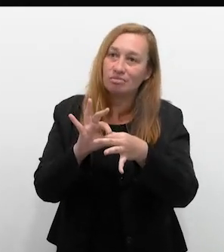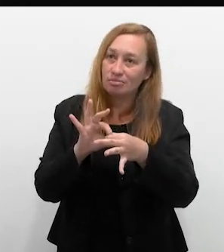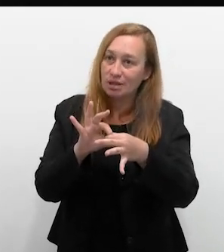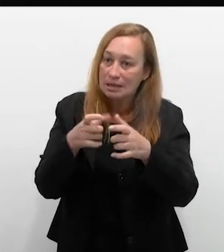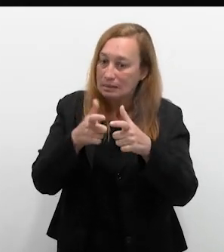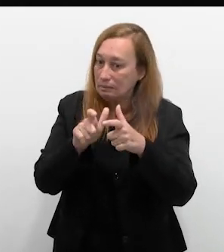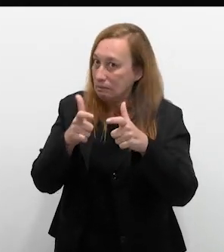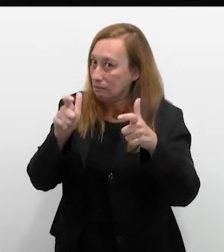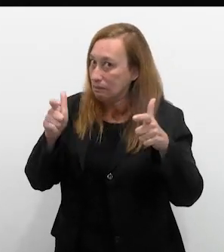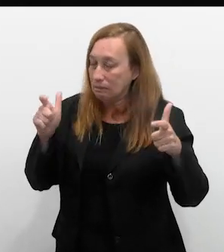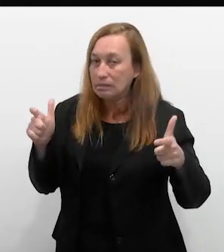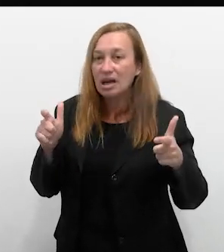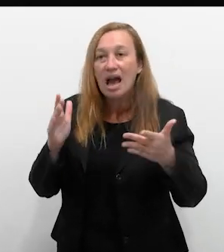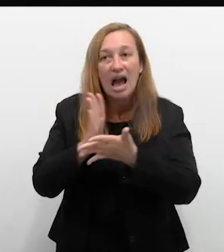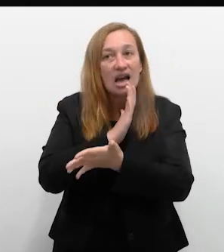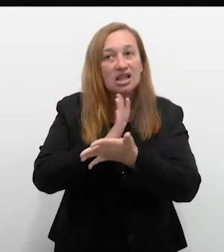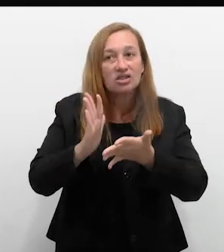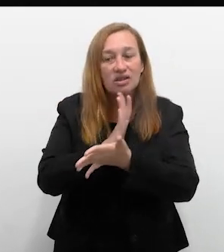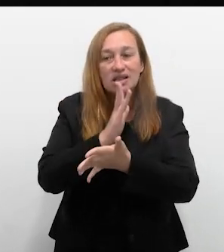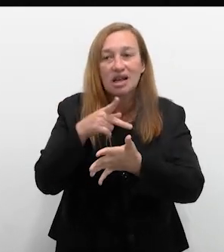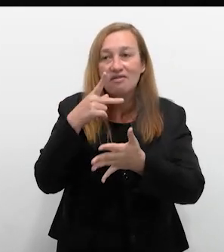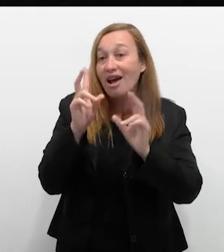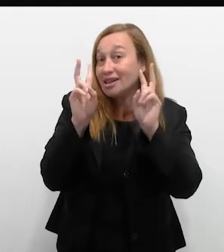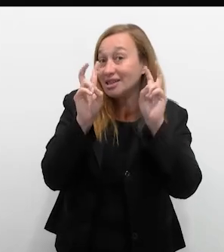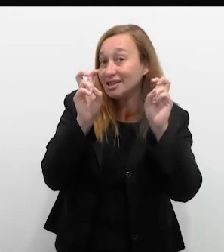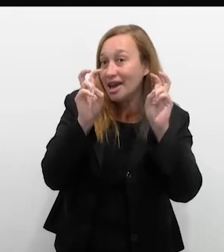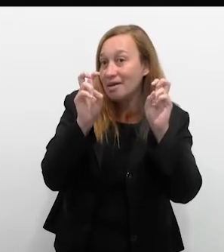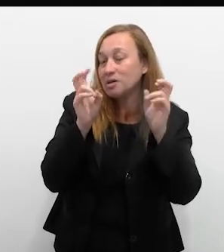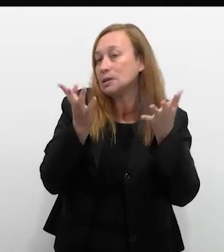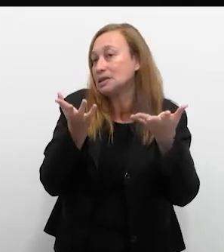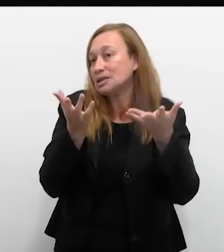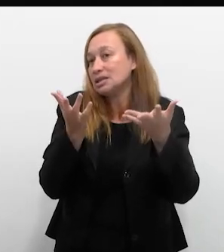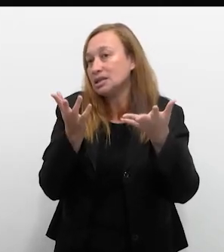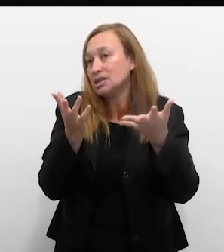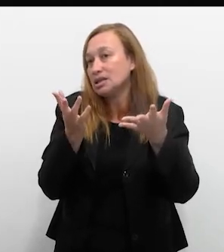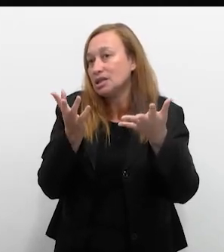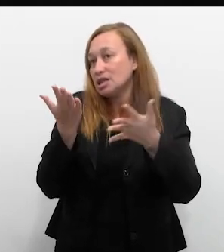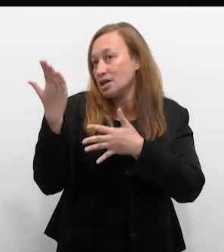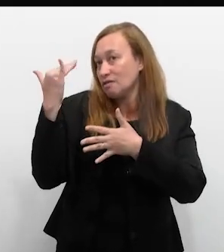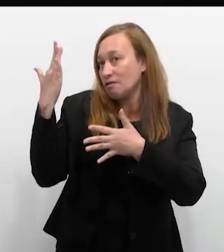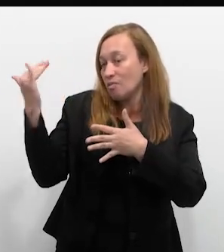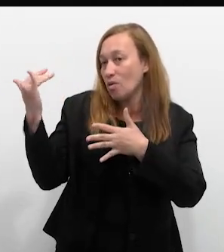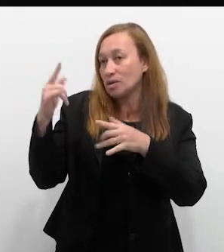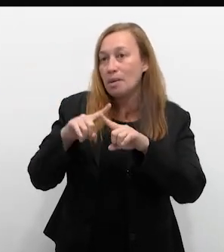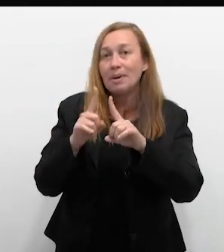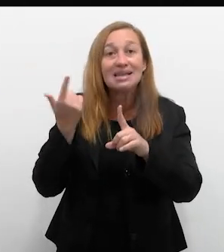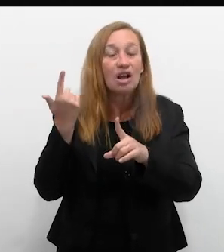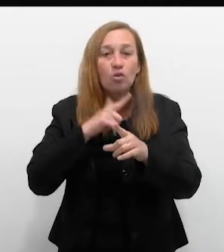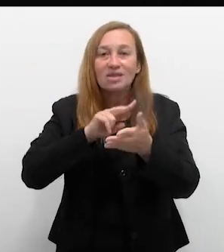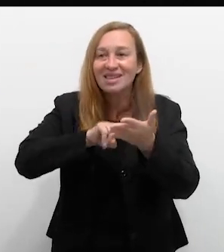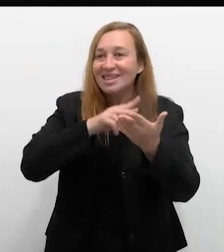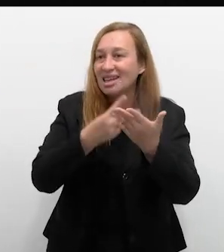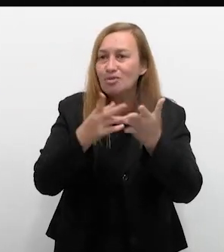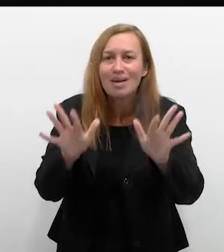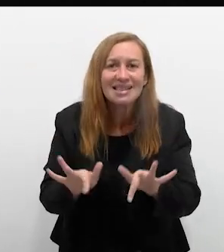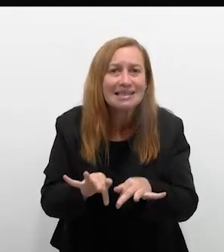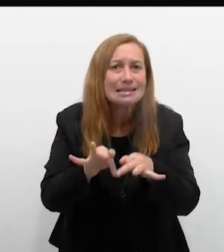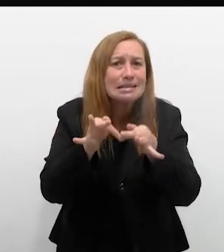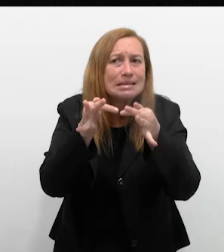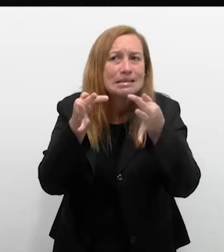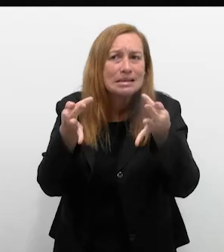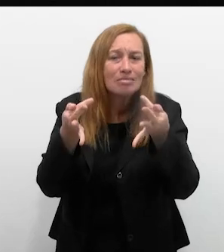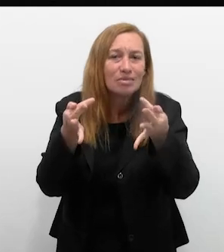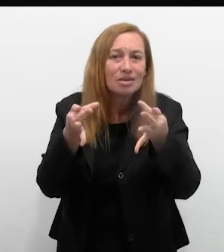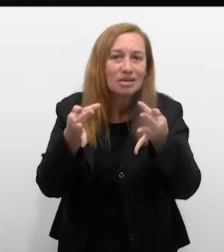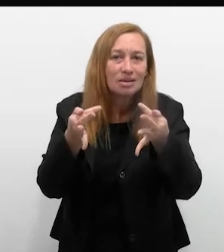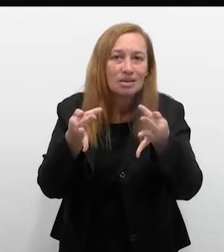e muito complexo, né? Muitas vezes ela tratava temas que eram muito sofisticados, mas ela conseguia traduzir